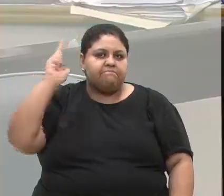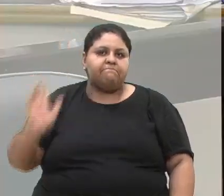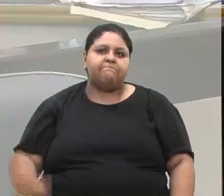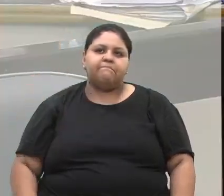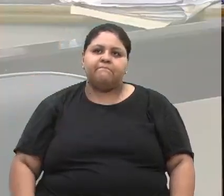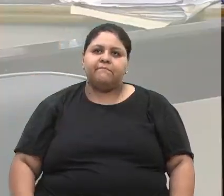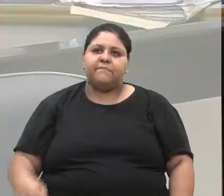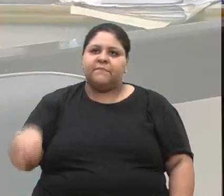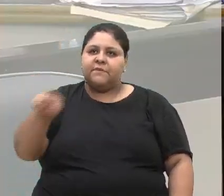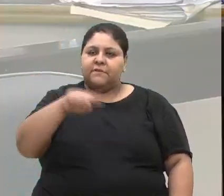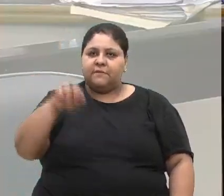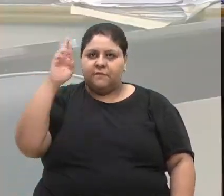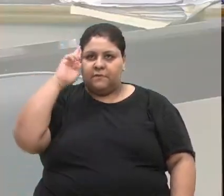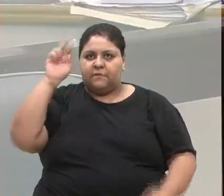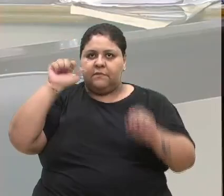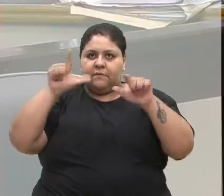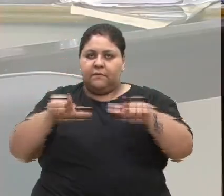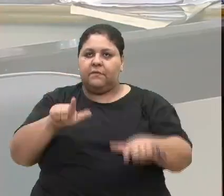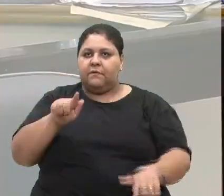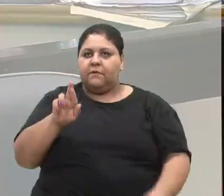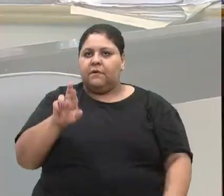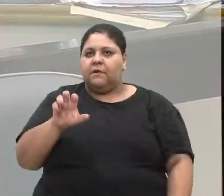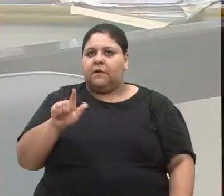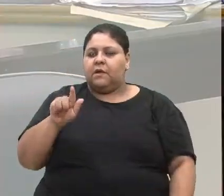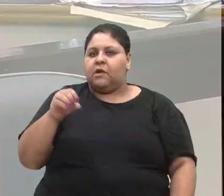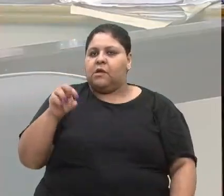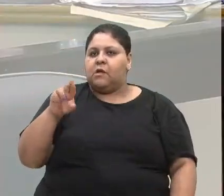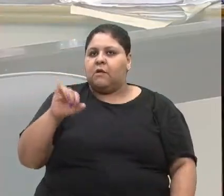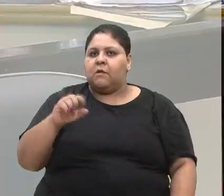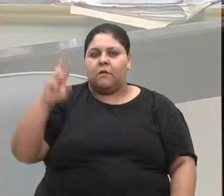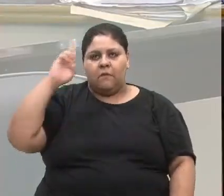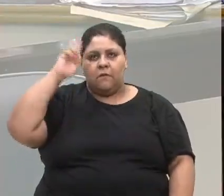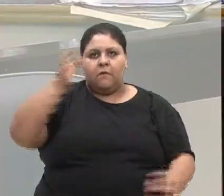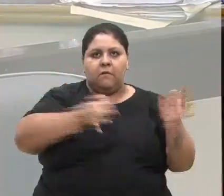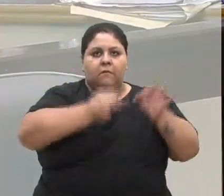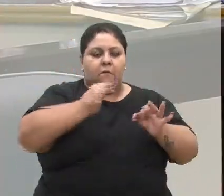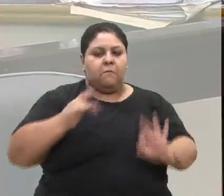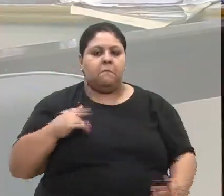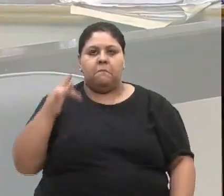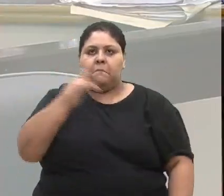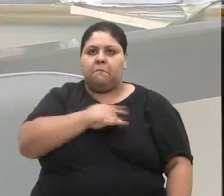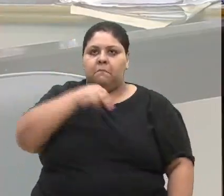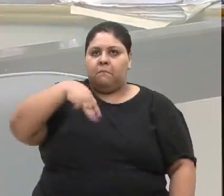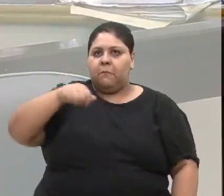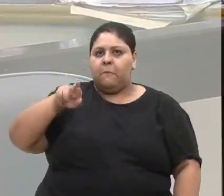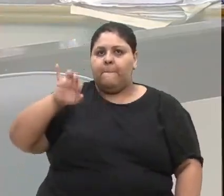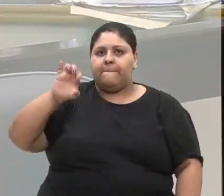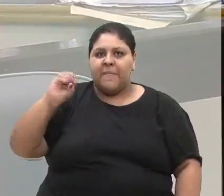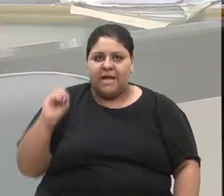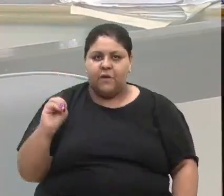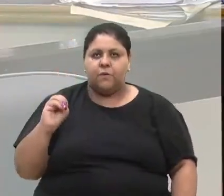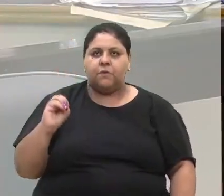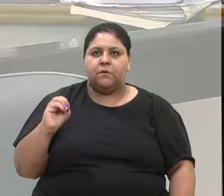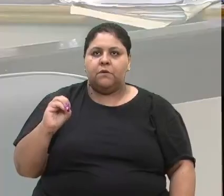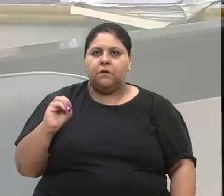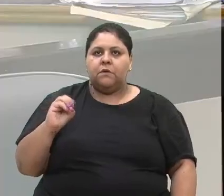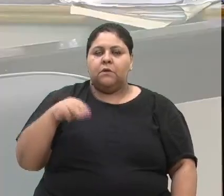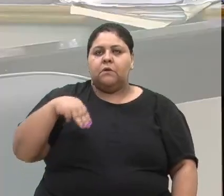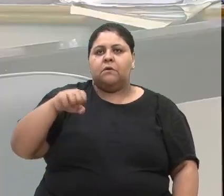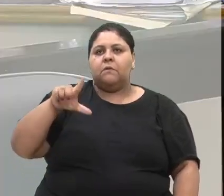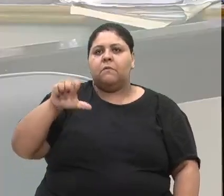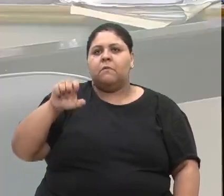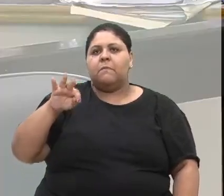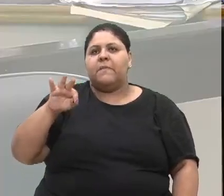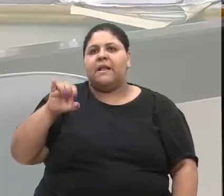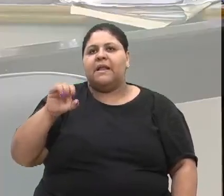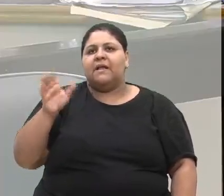a nossa chefe de gabinete, Grégora Fortuna, o diretor jurídico da Saúde, Mário Tadeucci, o Melete, o Ângelo do